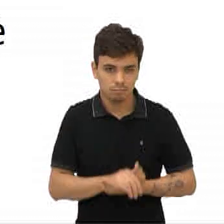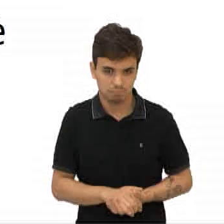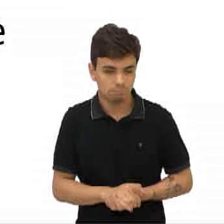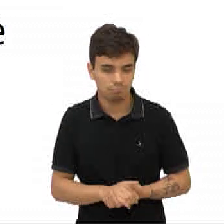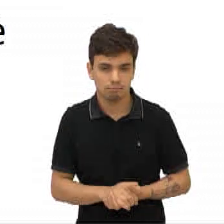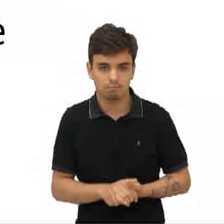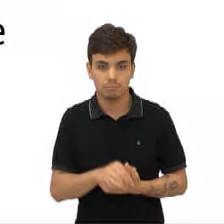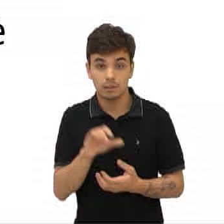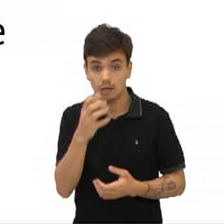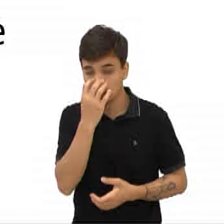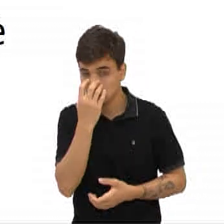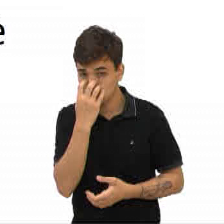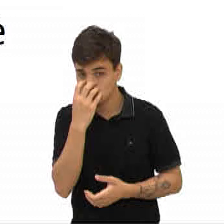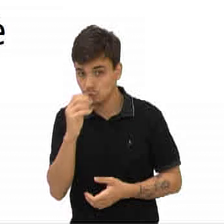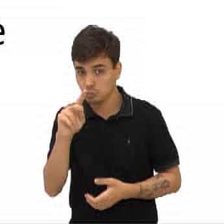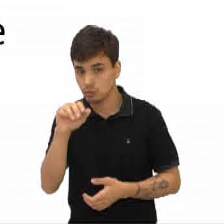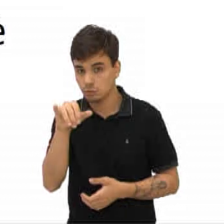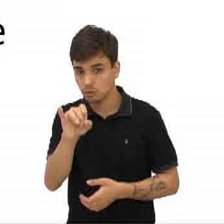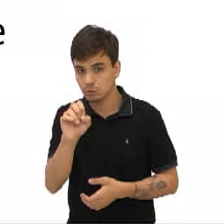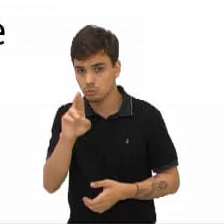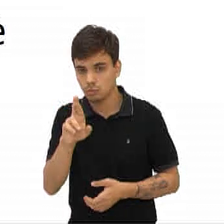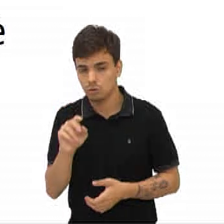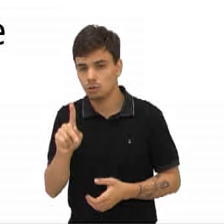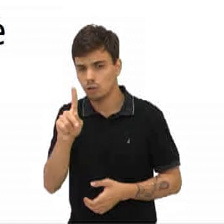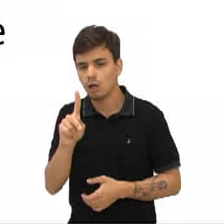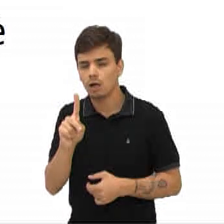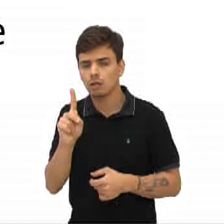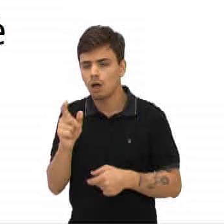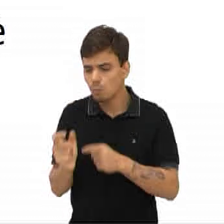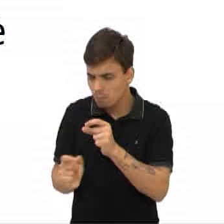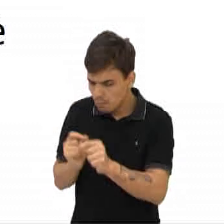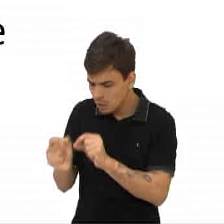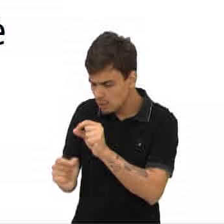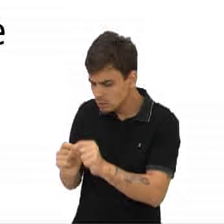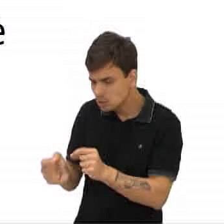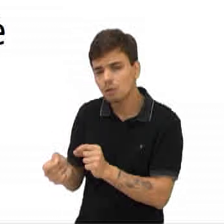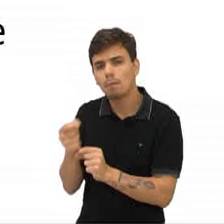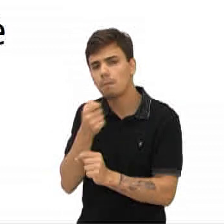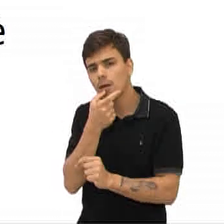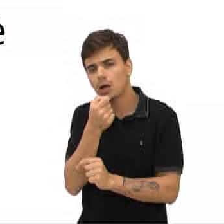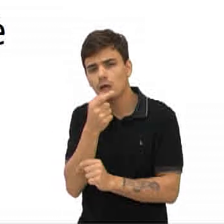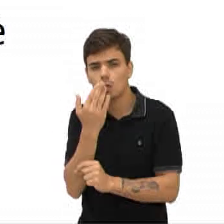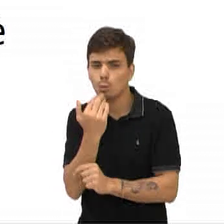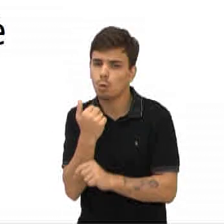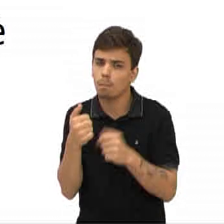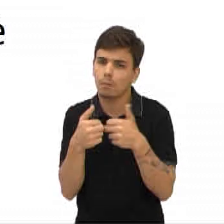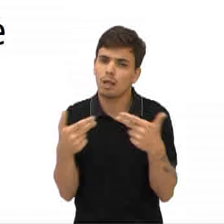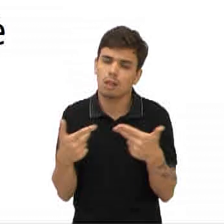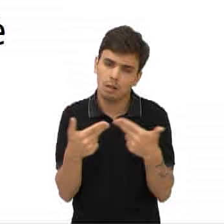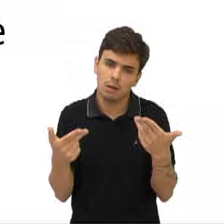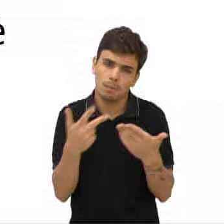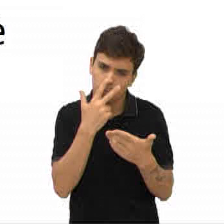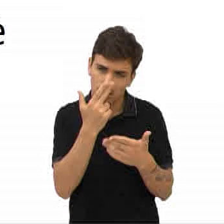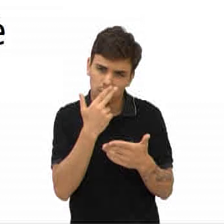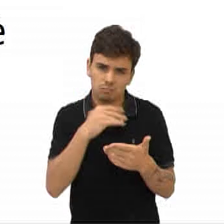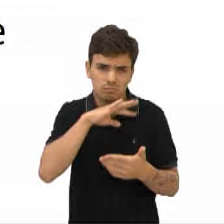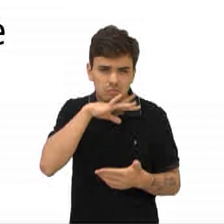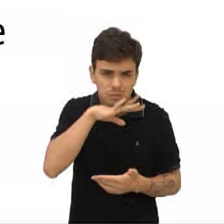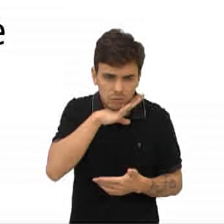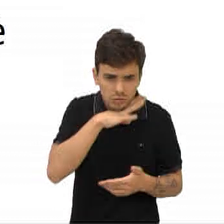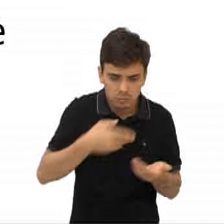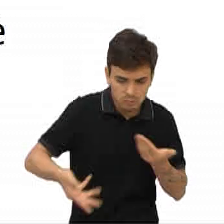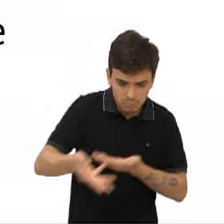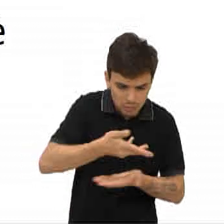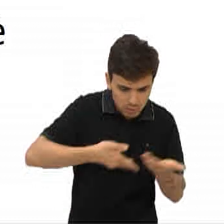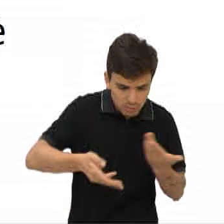uma York se dão mínimos pedacinhos de comida na hora das refeições, porque parece cruel que participe em seco de uma cerimônia